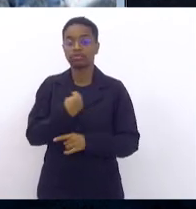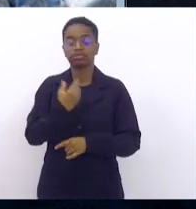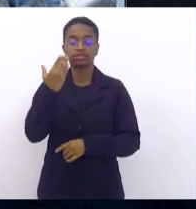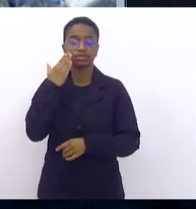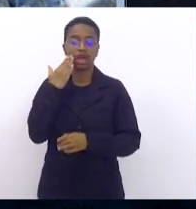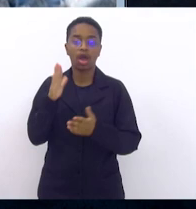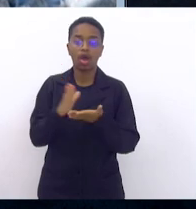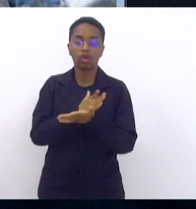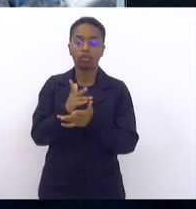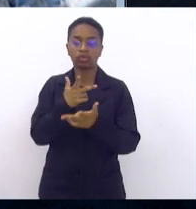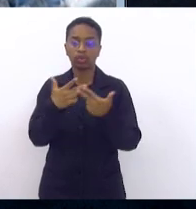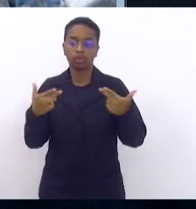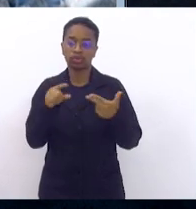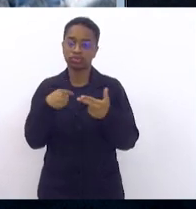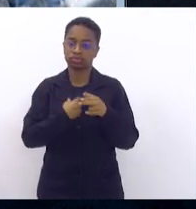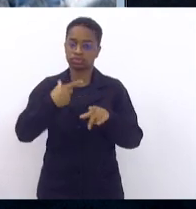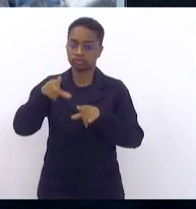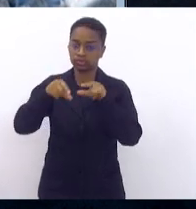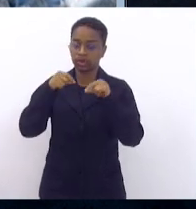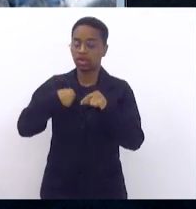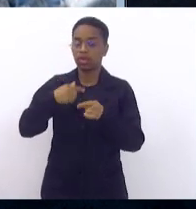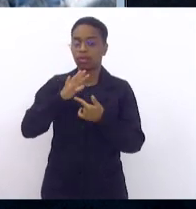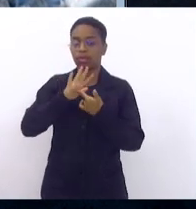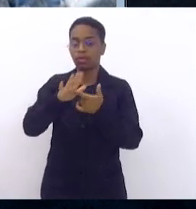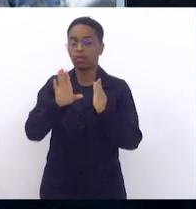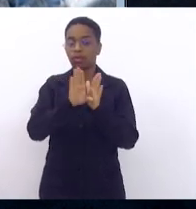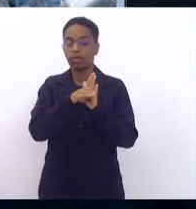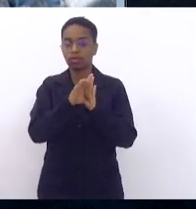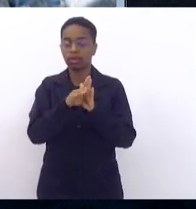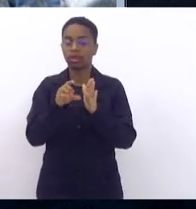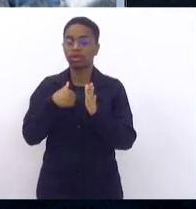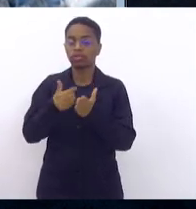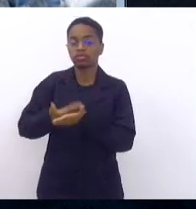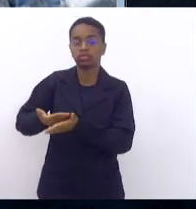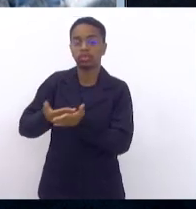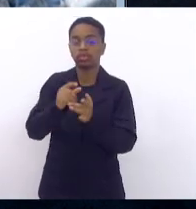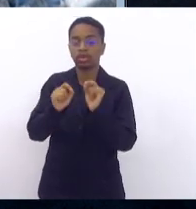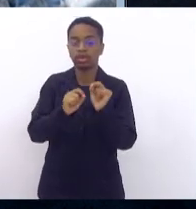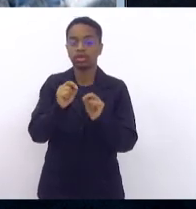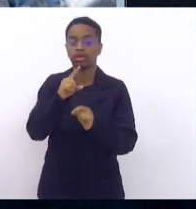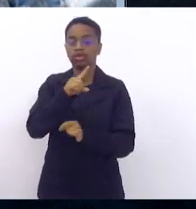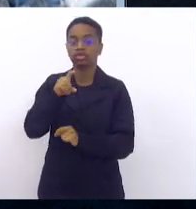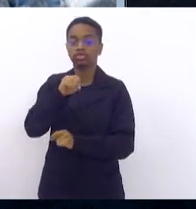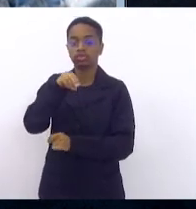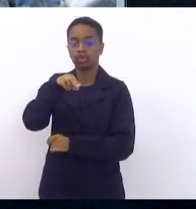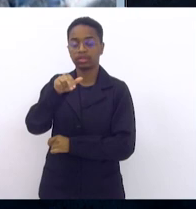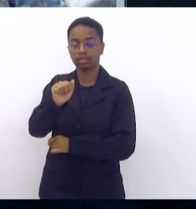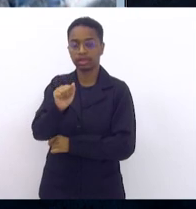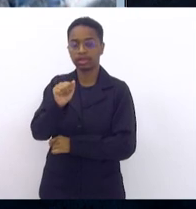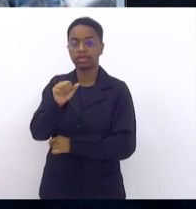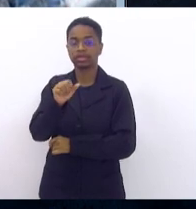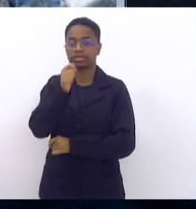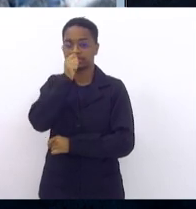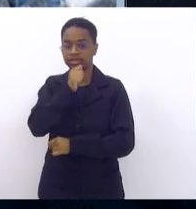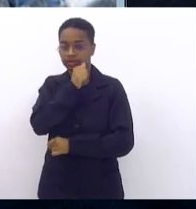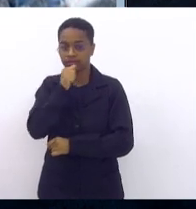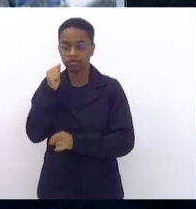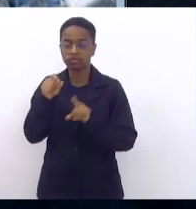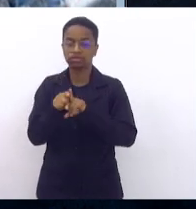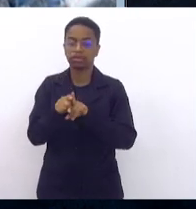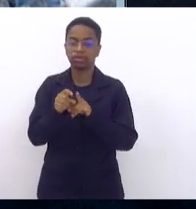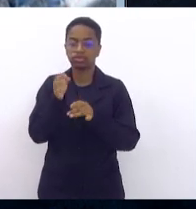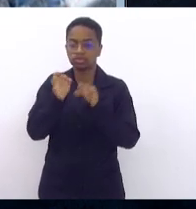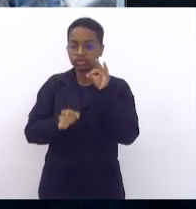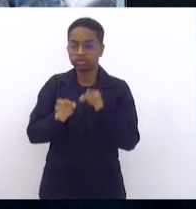e aí eu vou falar rapidamente de um direito que eu venho trabalhando que é o Zona de sacrifício e justiça ambiental que